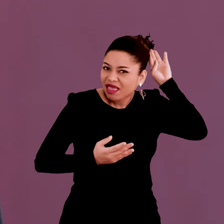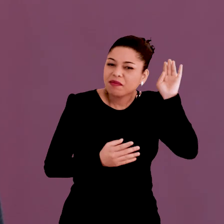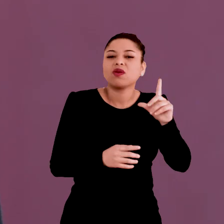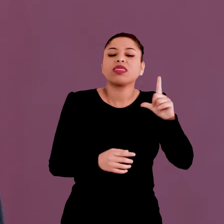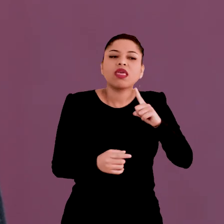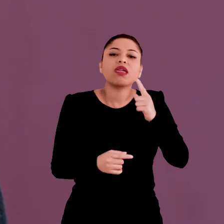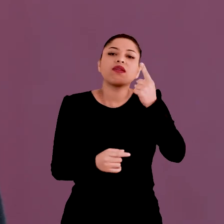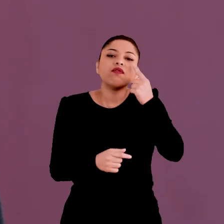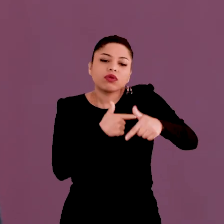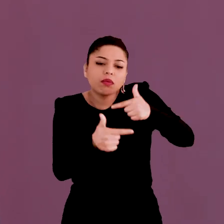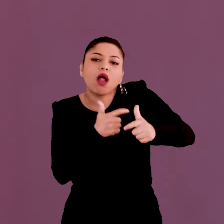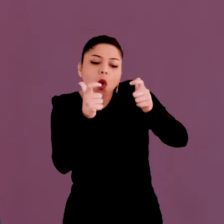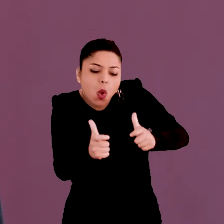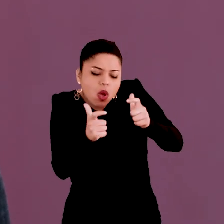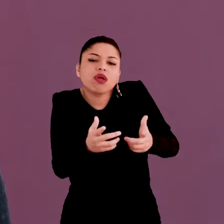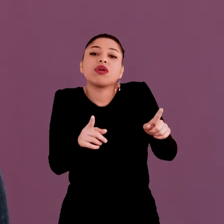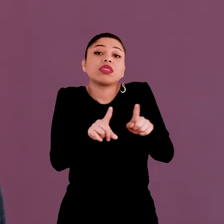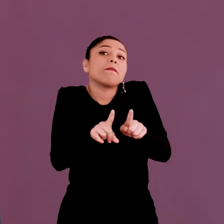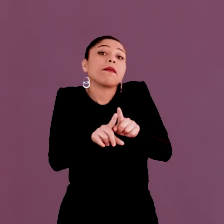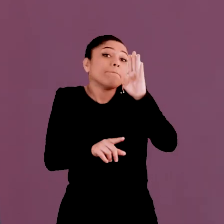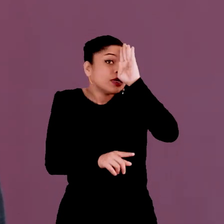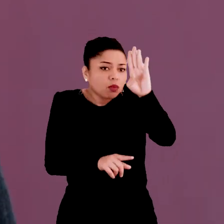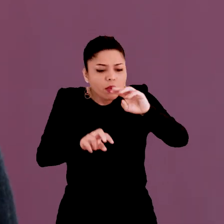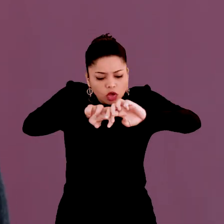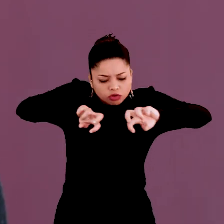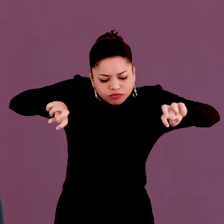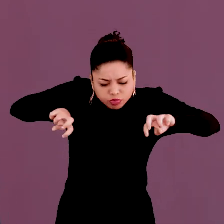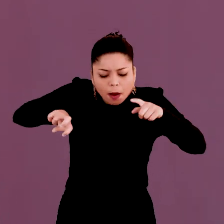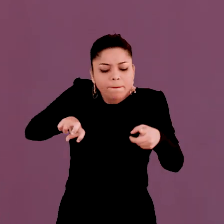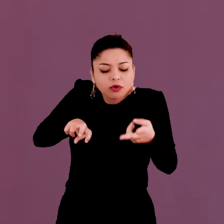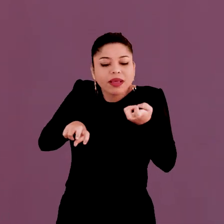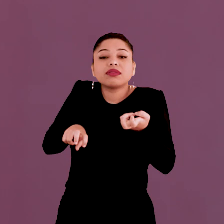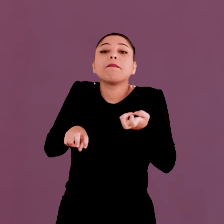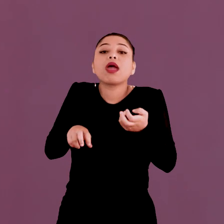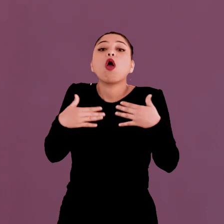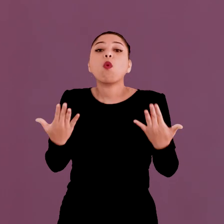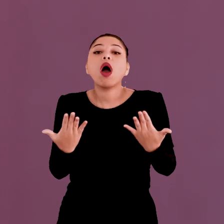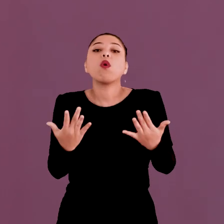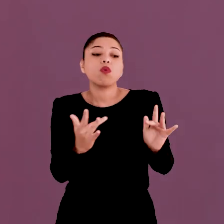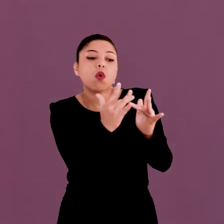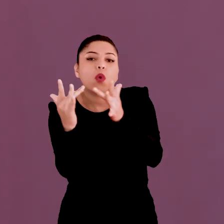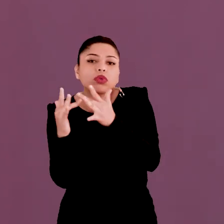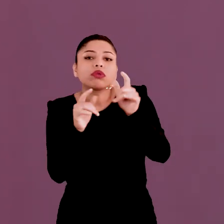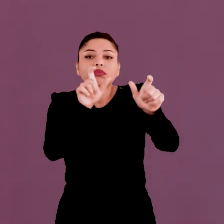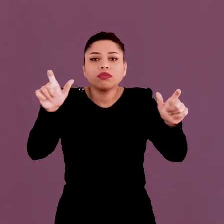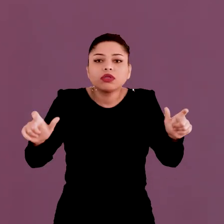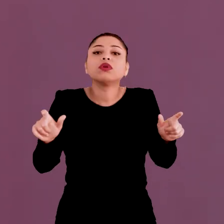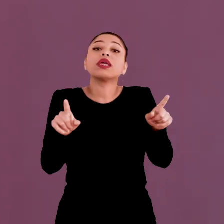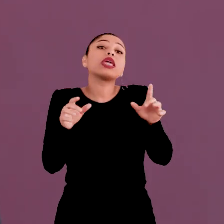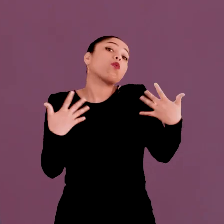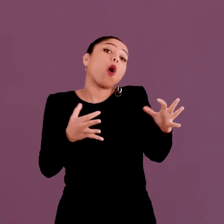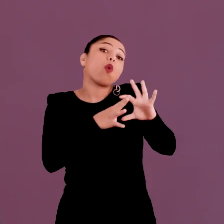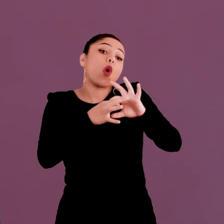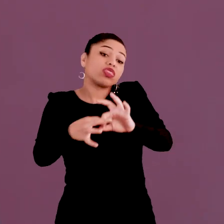ofícios locais e partem, sobretudo, desse diálogo com os agentes e com esse contexto onde eles se